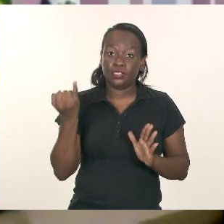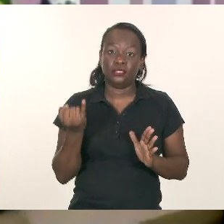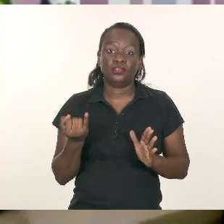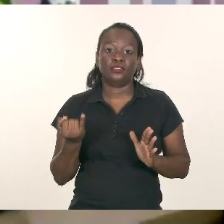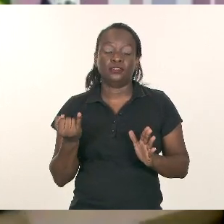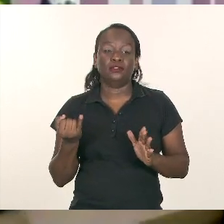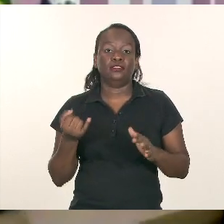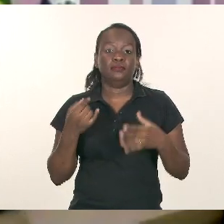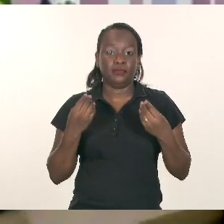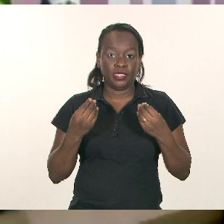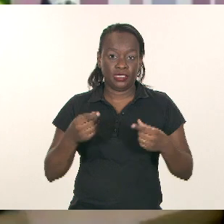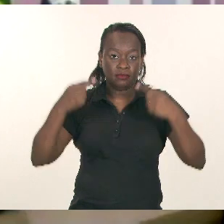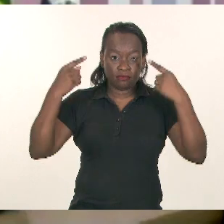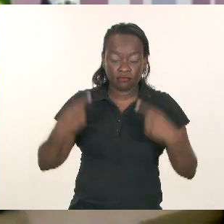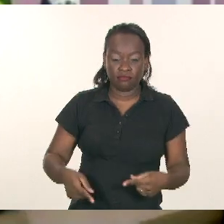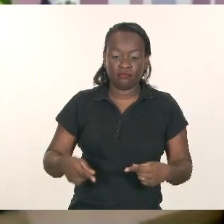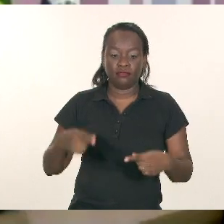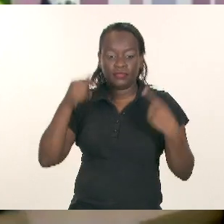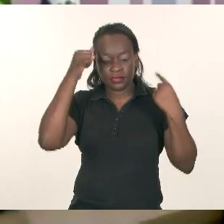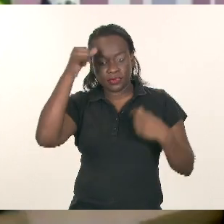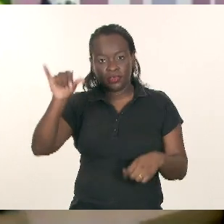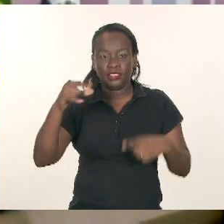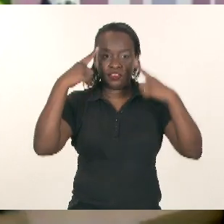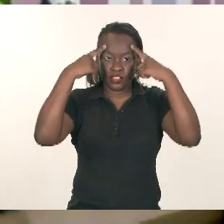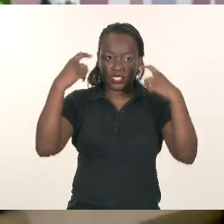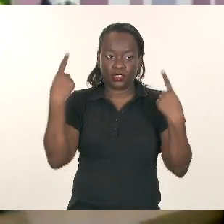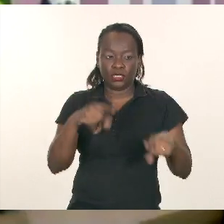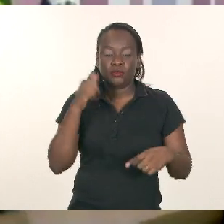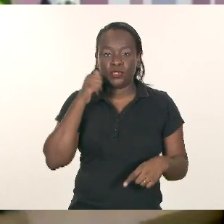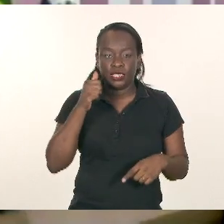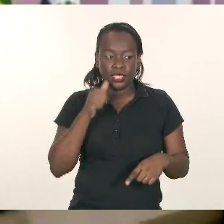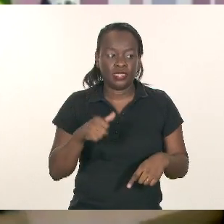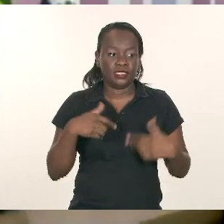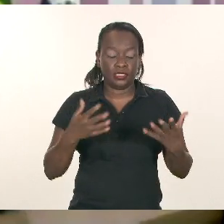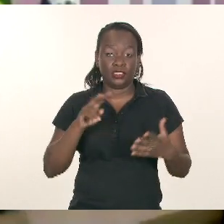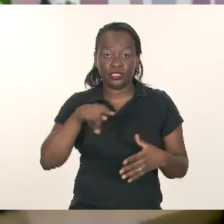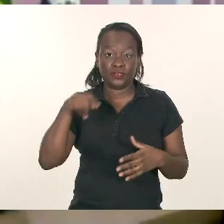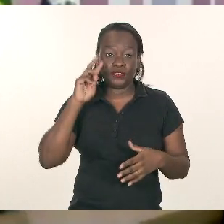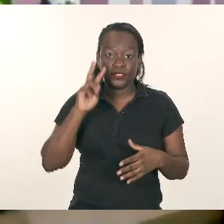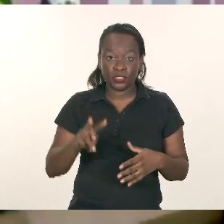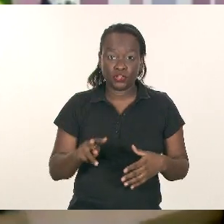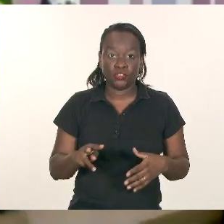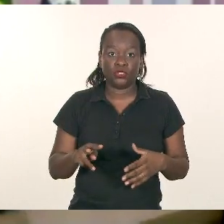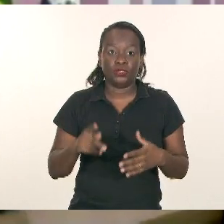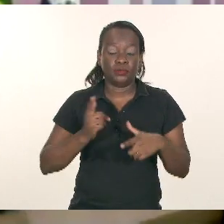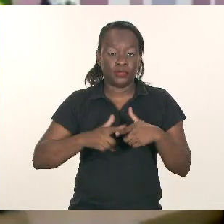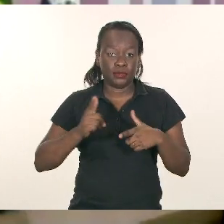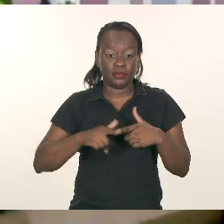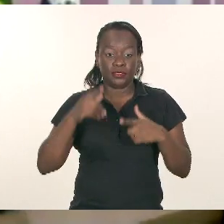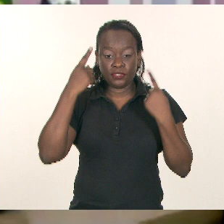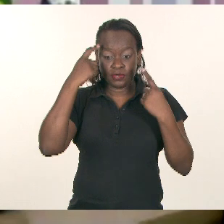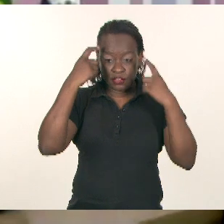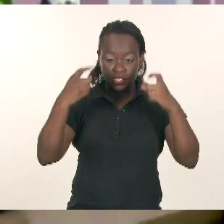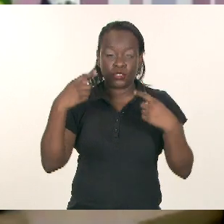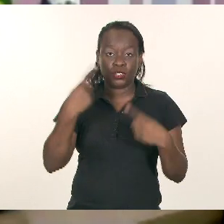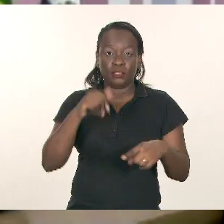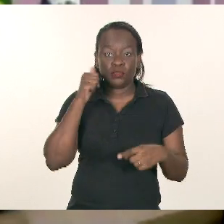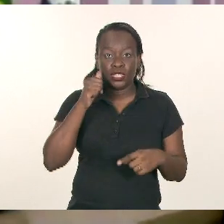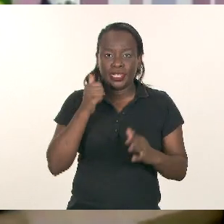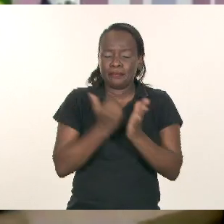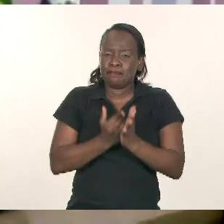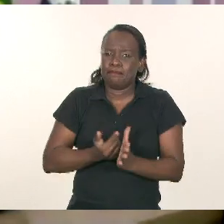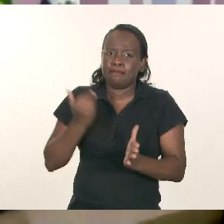importantíssimo para o enfrentamento e o combate da violência contra a mulher. A gente viu aí essa questão da violência contra a mulher se